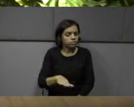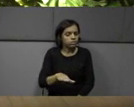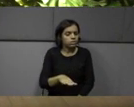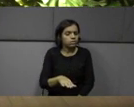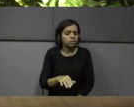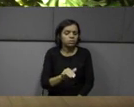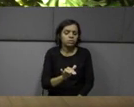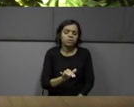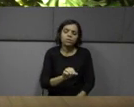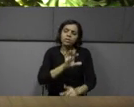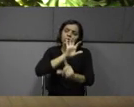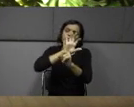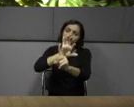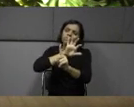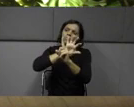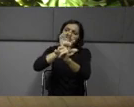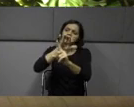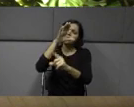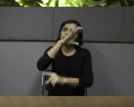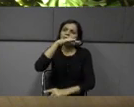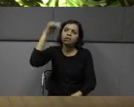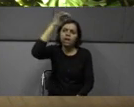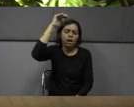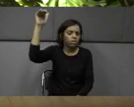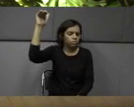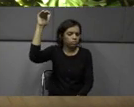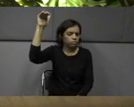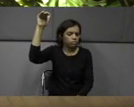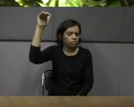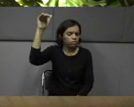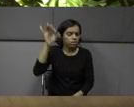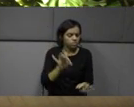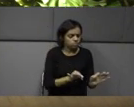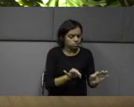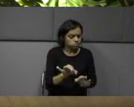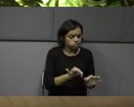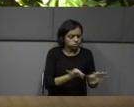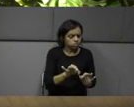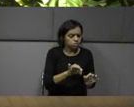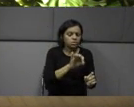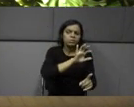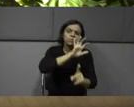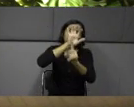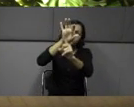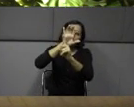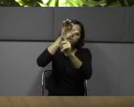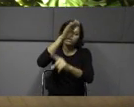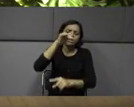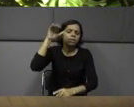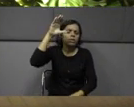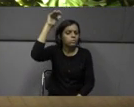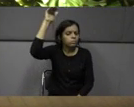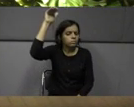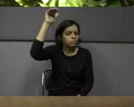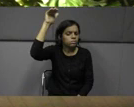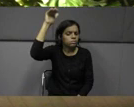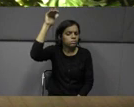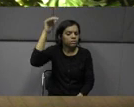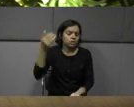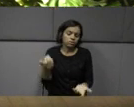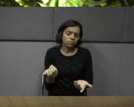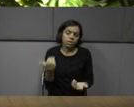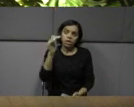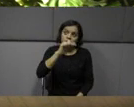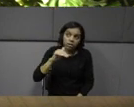adulto um adulto por exemplo é é que tem livre participação que